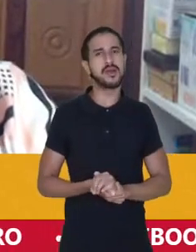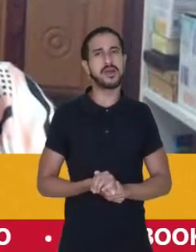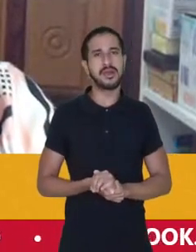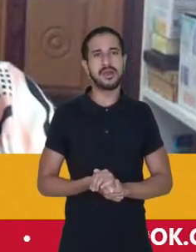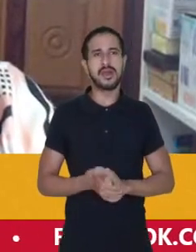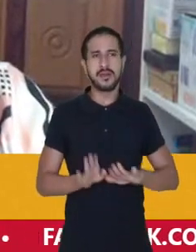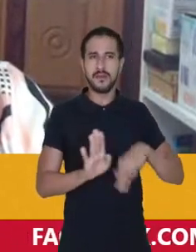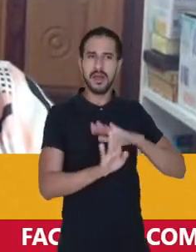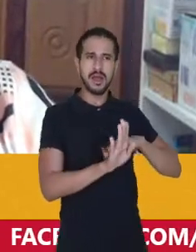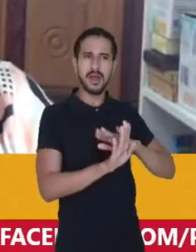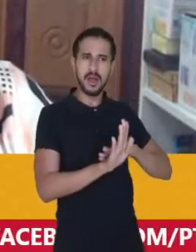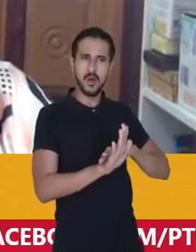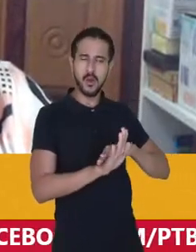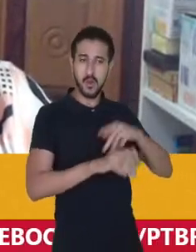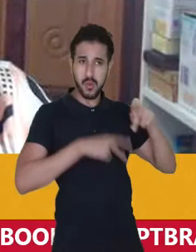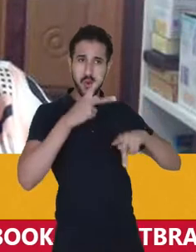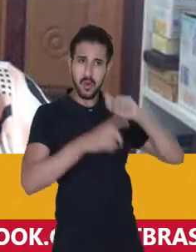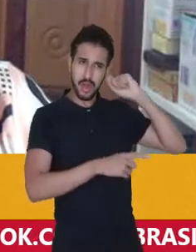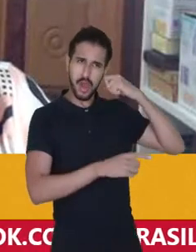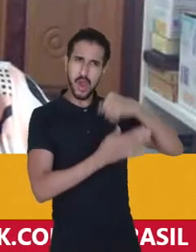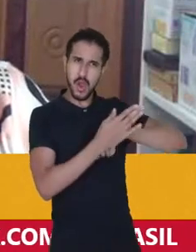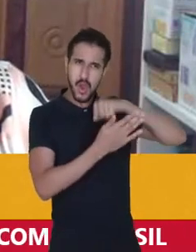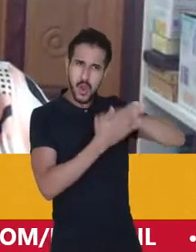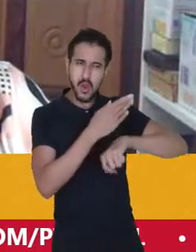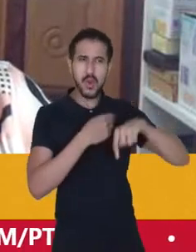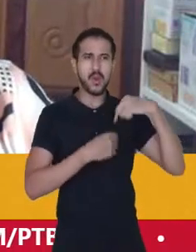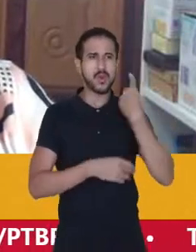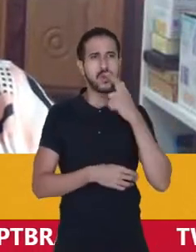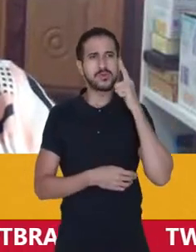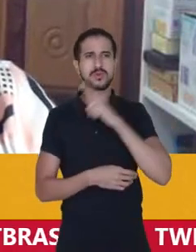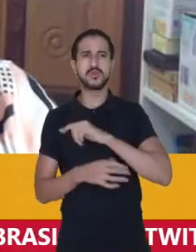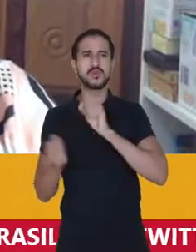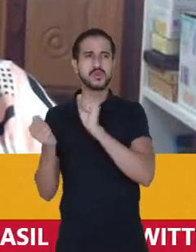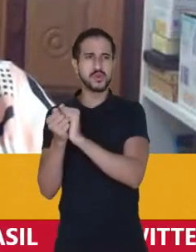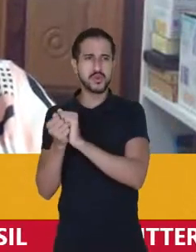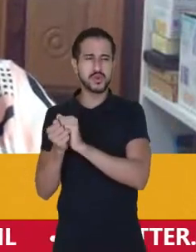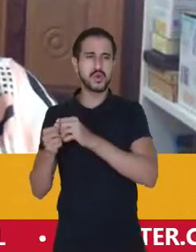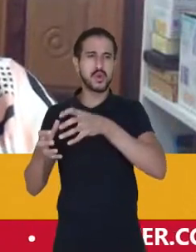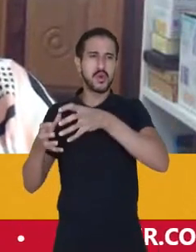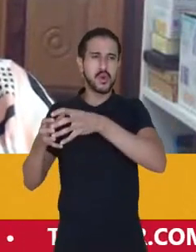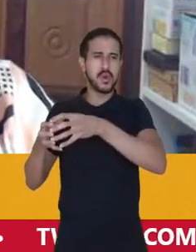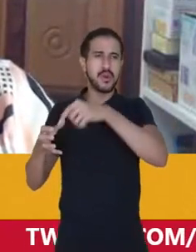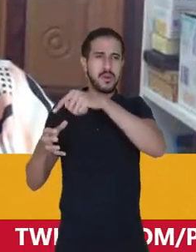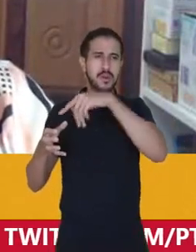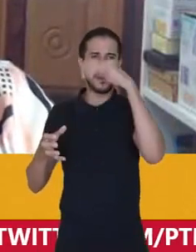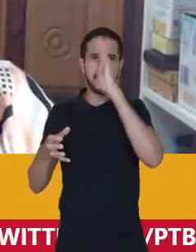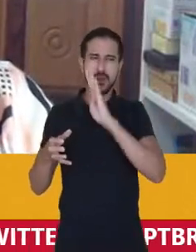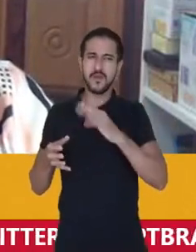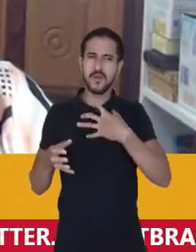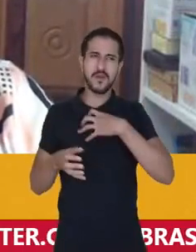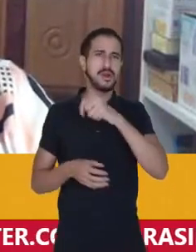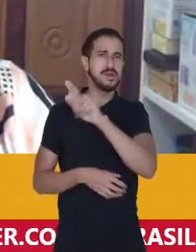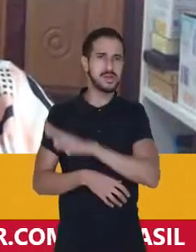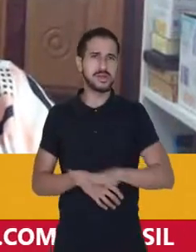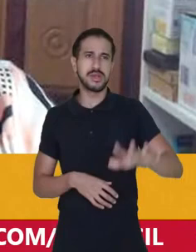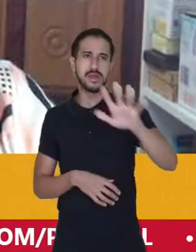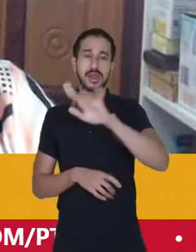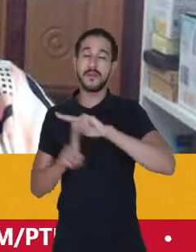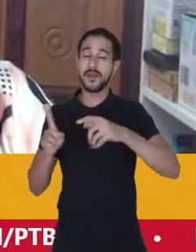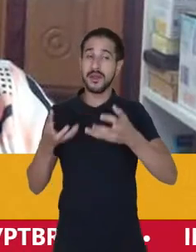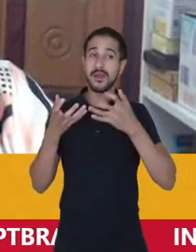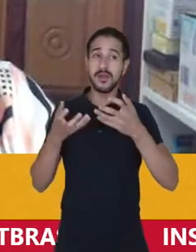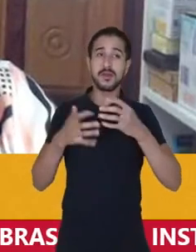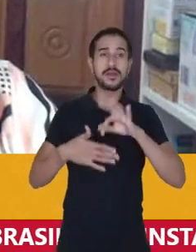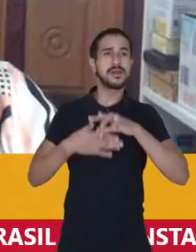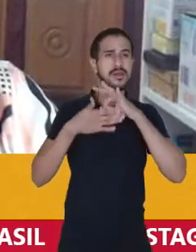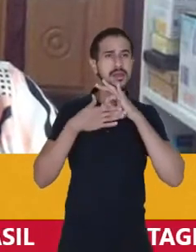própria população negra é que a gente tem conseguido, junto com a população brasileira de modo geral, mas aqui eu quero